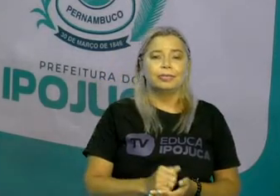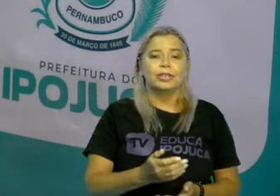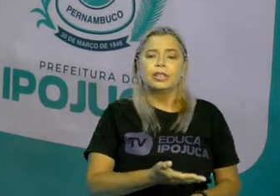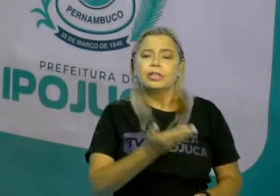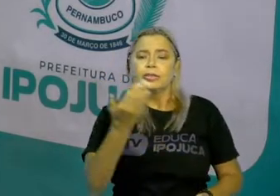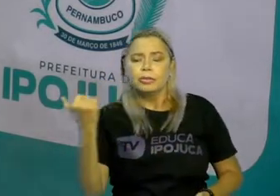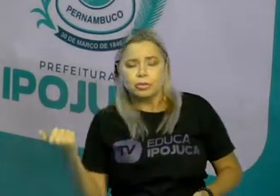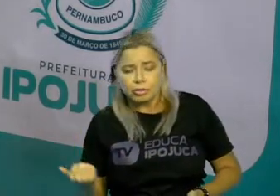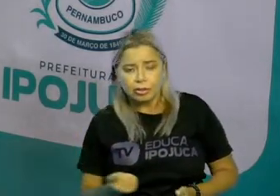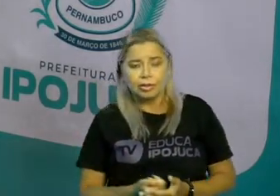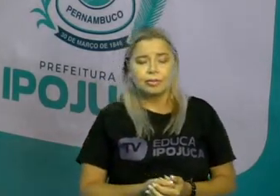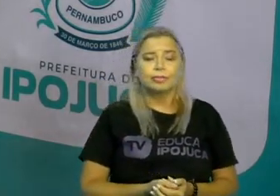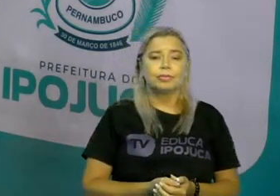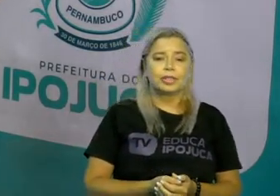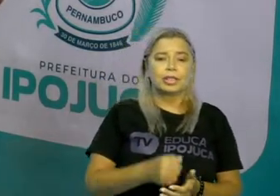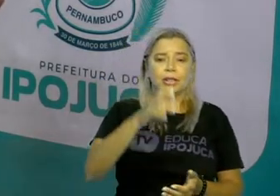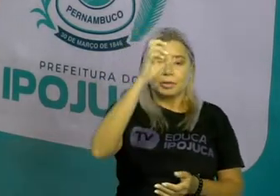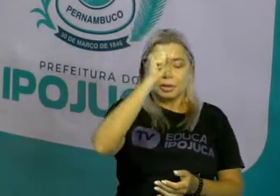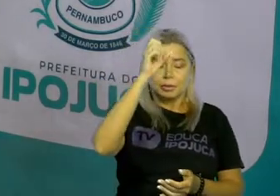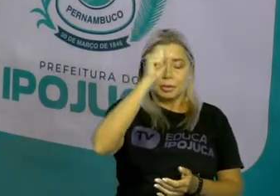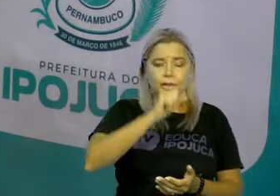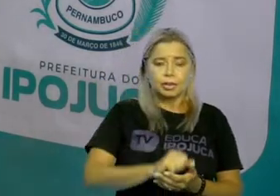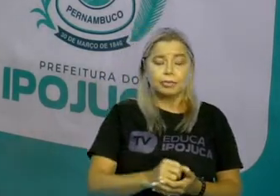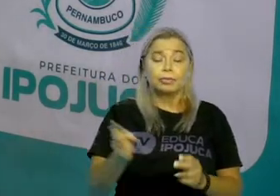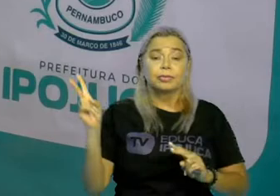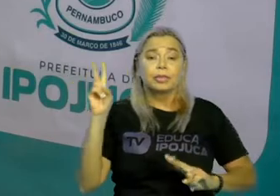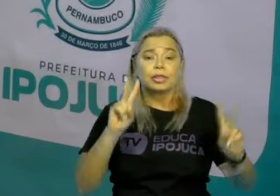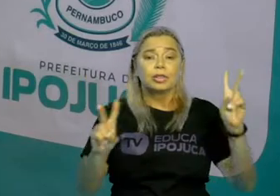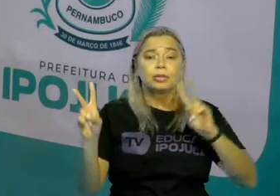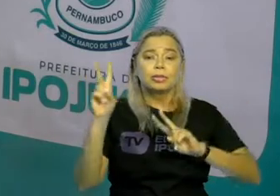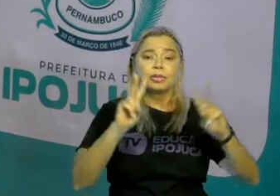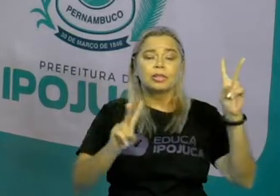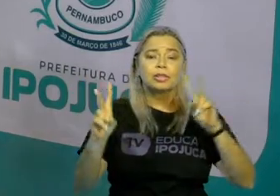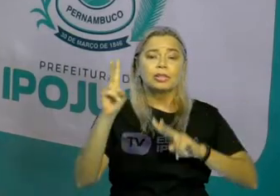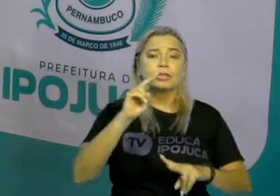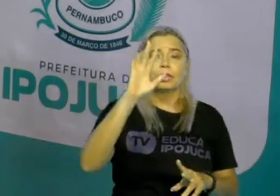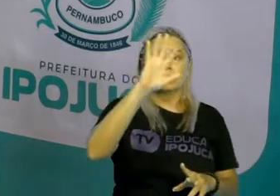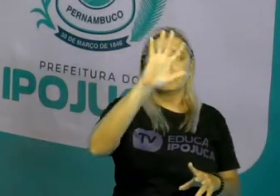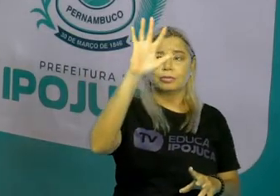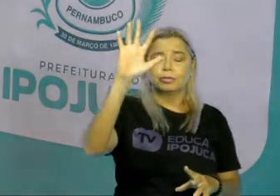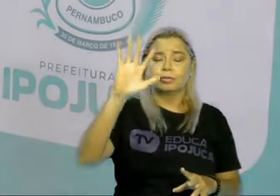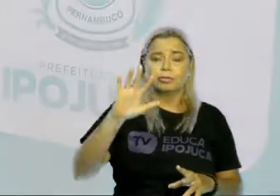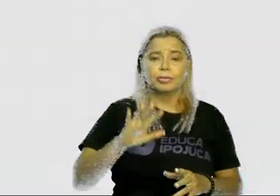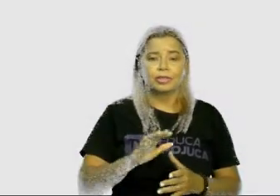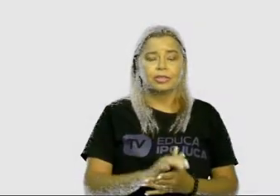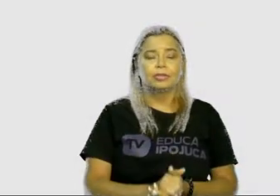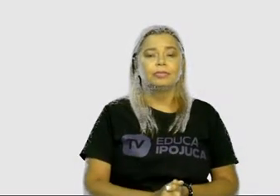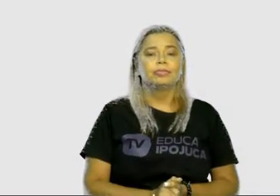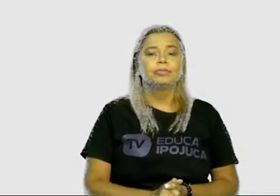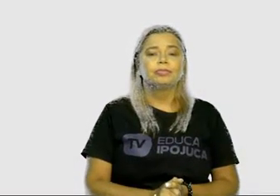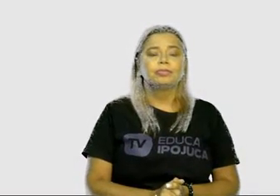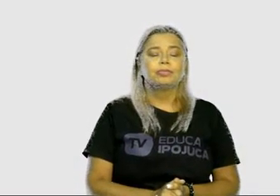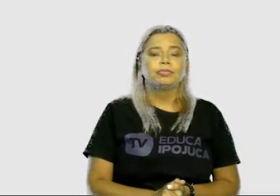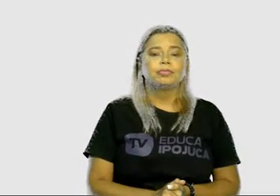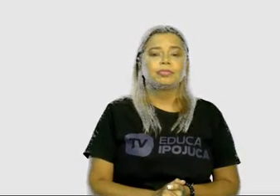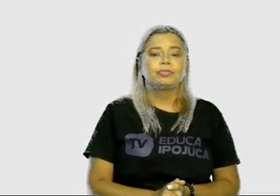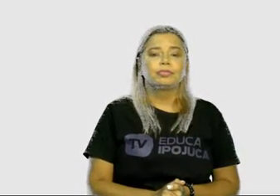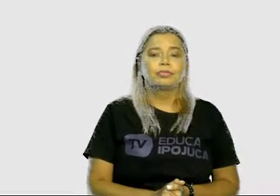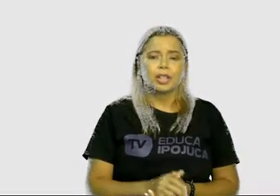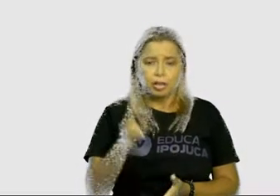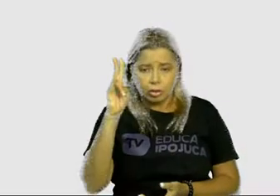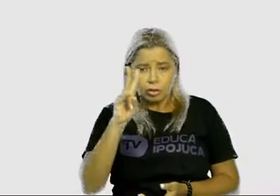problematizando podemos perceber o seguinte observando a imagem Observe em logo a imagem